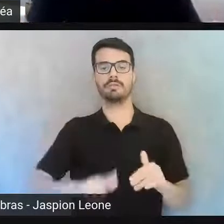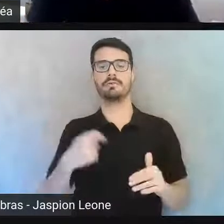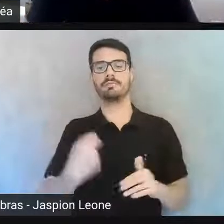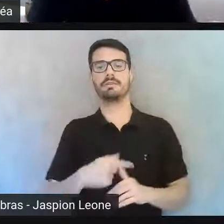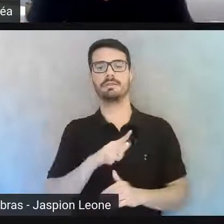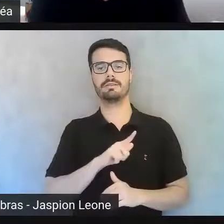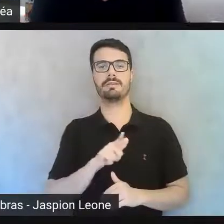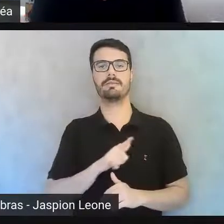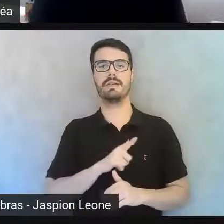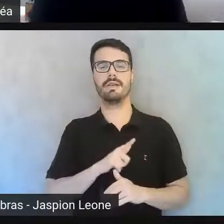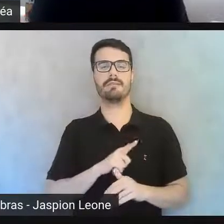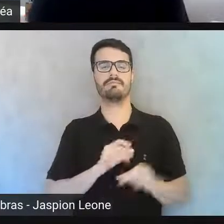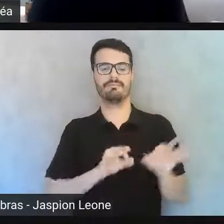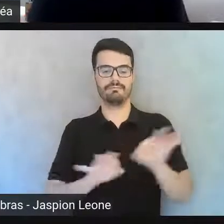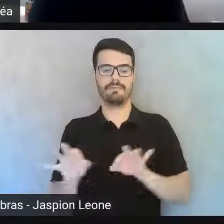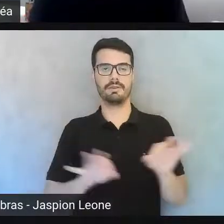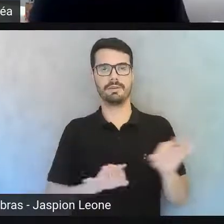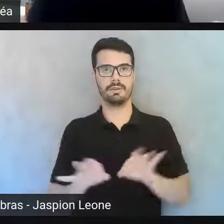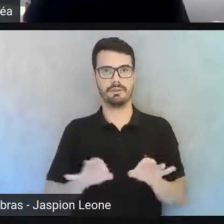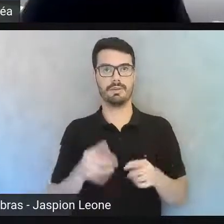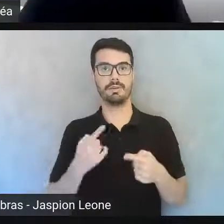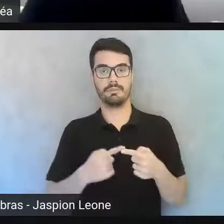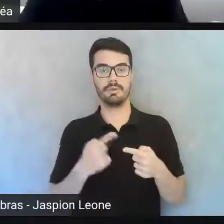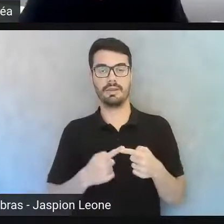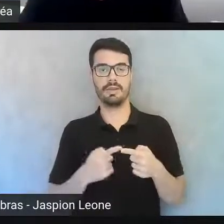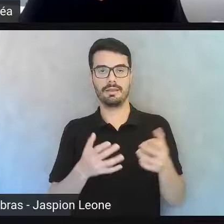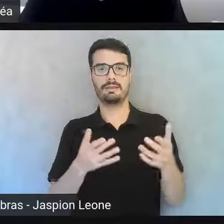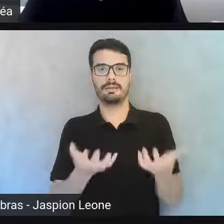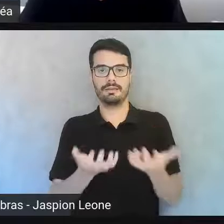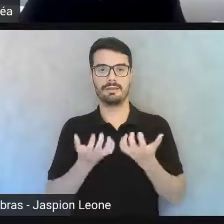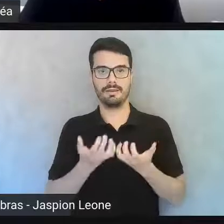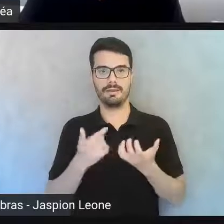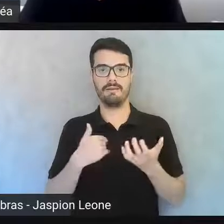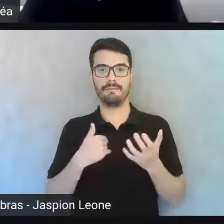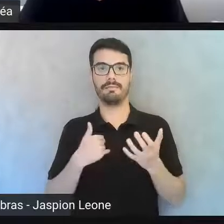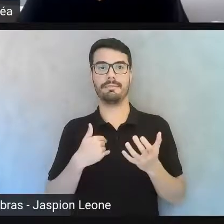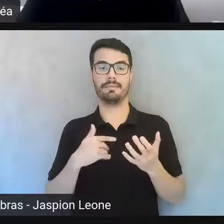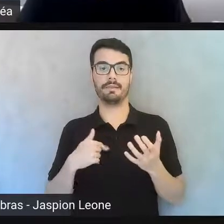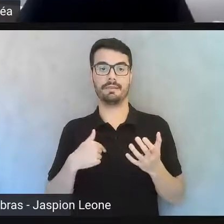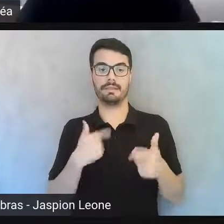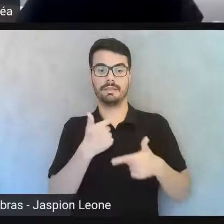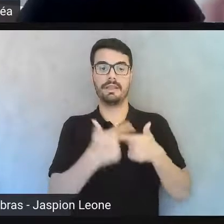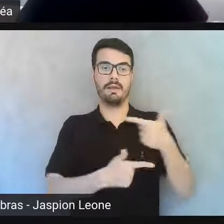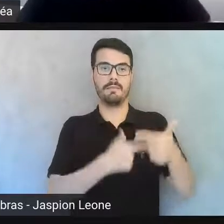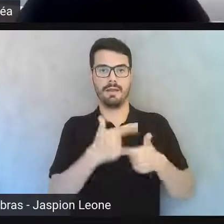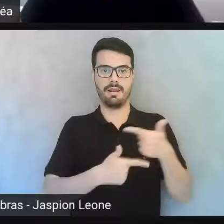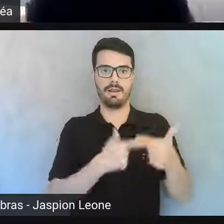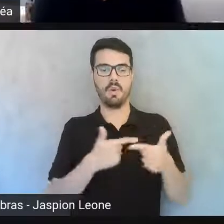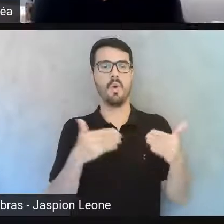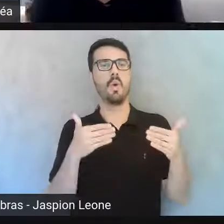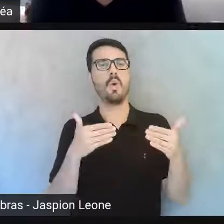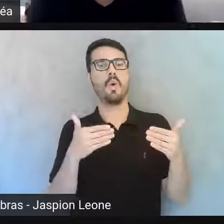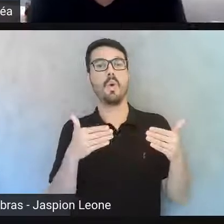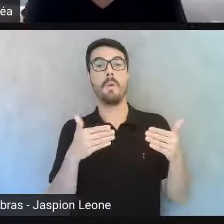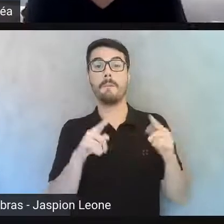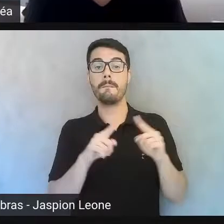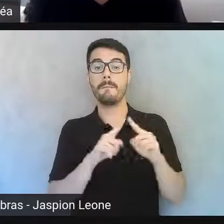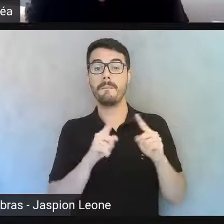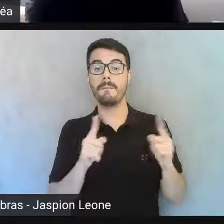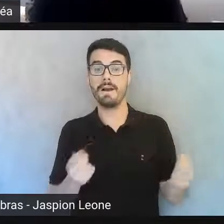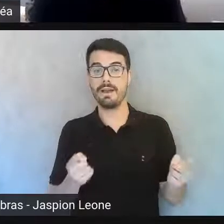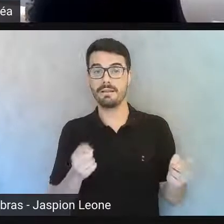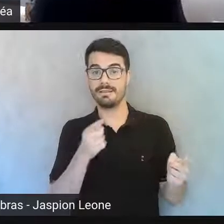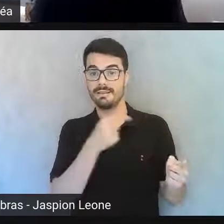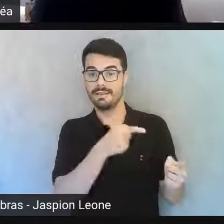desenhado do que ela queria, e se ele tem afastamento do trabalho, concordando que de periculosidade ele não pode